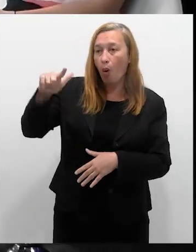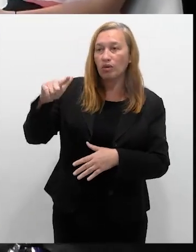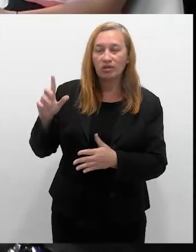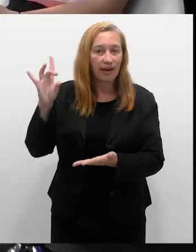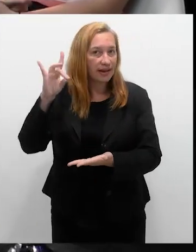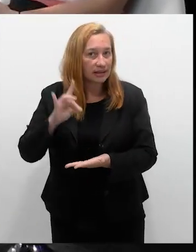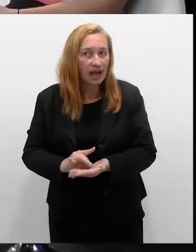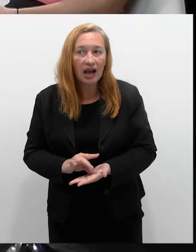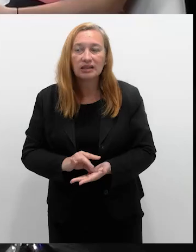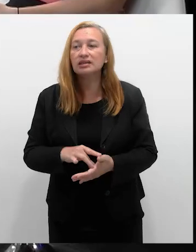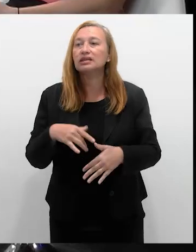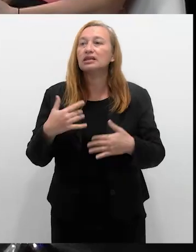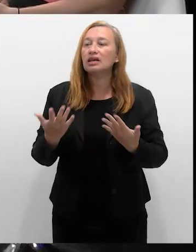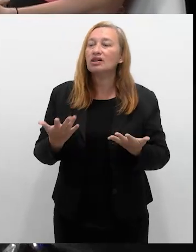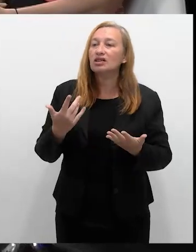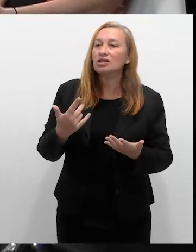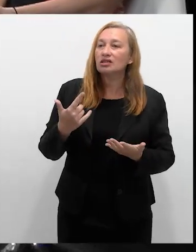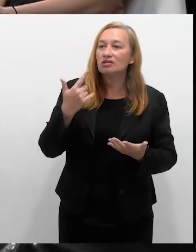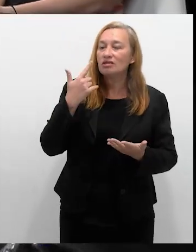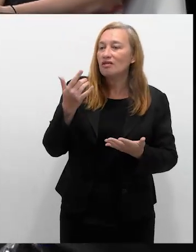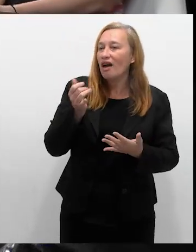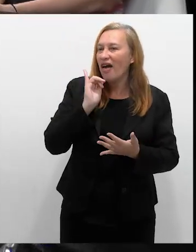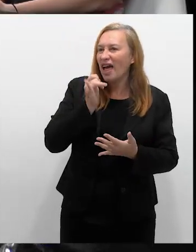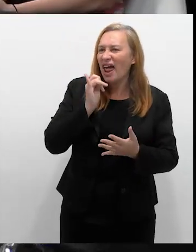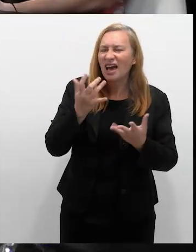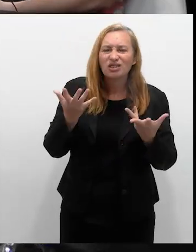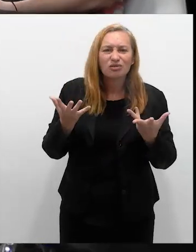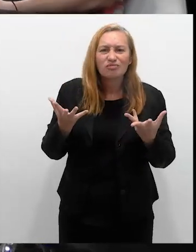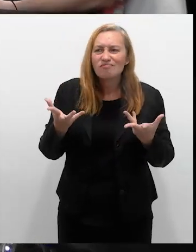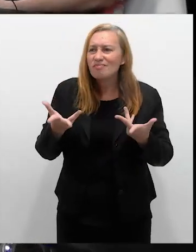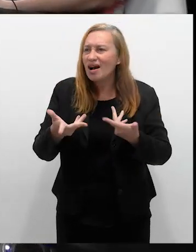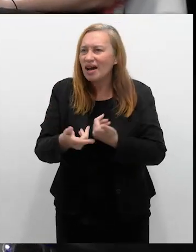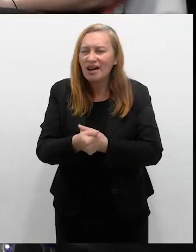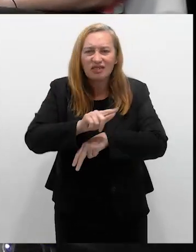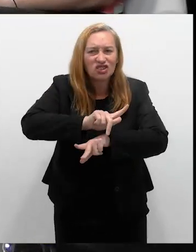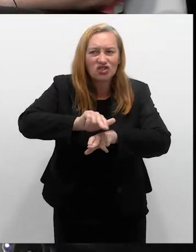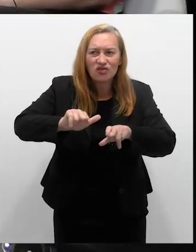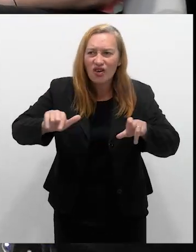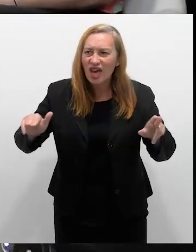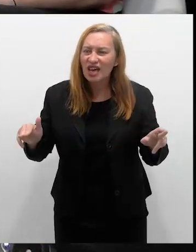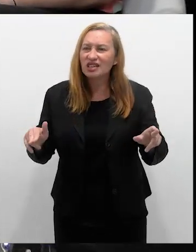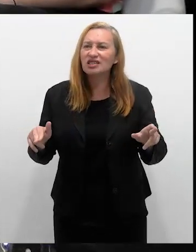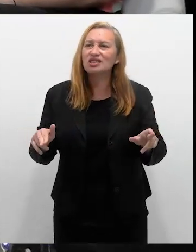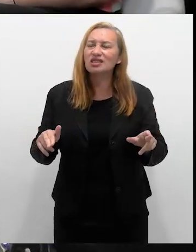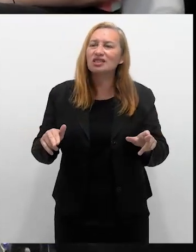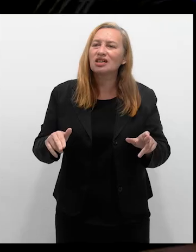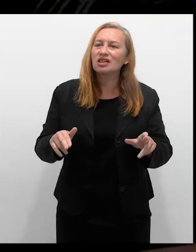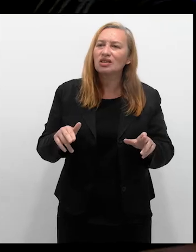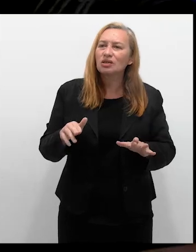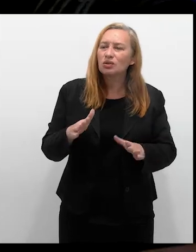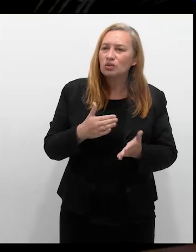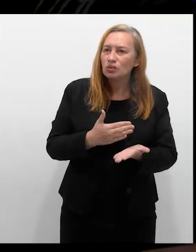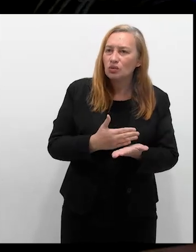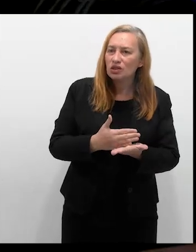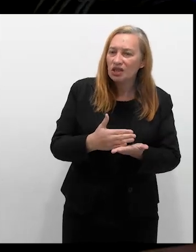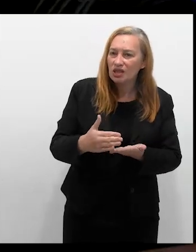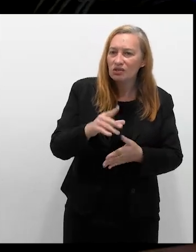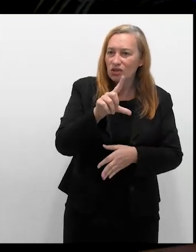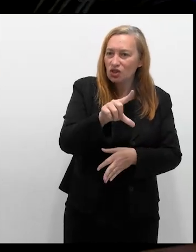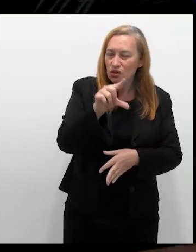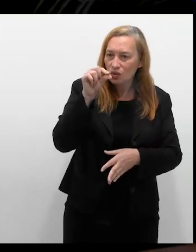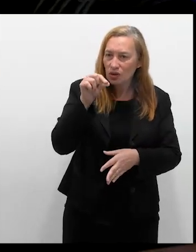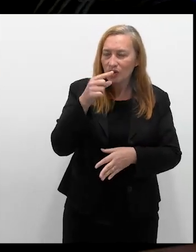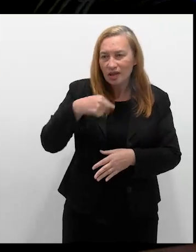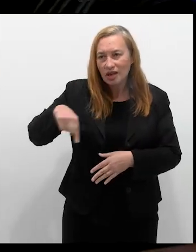é outra pessoa, é outra dobro do realidade. tamanho. E aí a gente teve relatos assim muito diversos, muito variados, né? Desde a pessoa que de